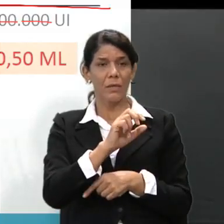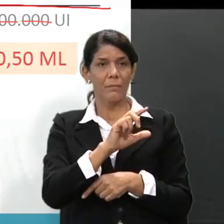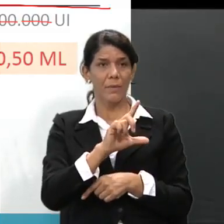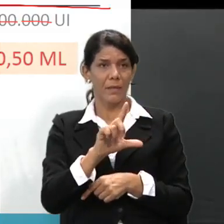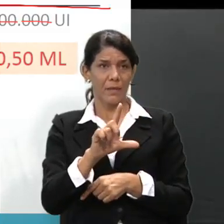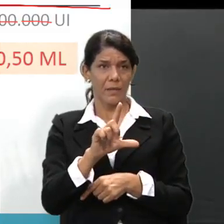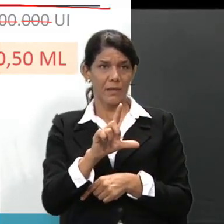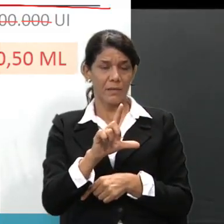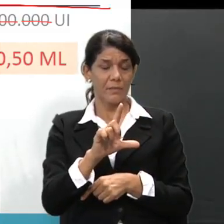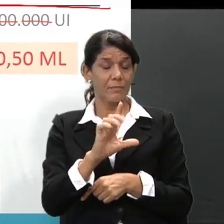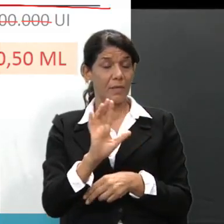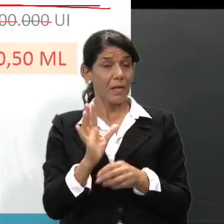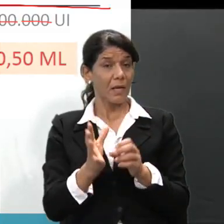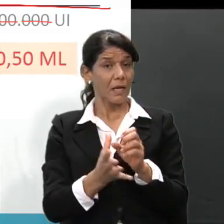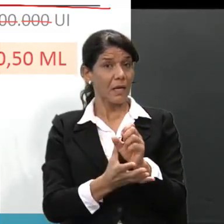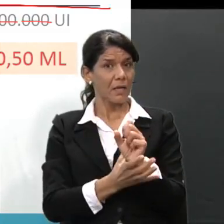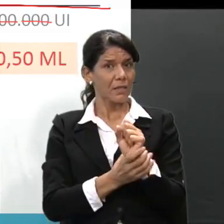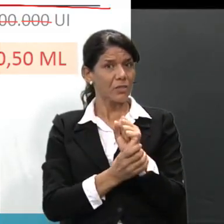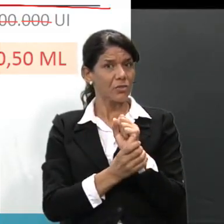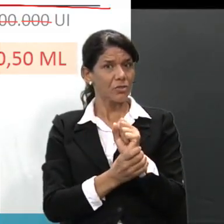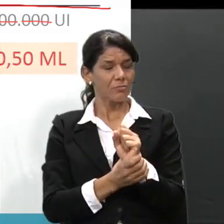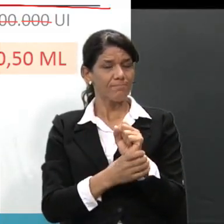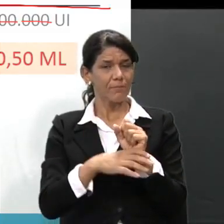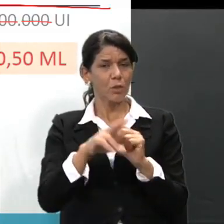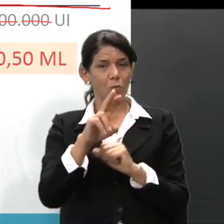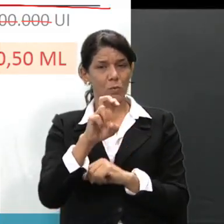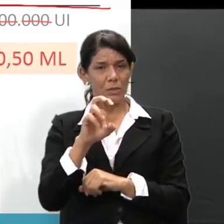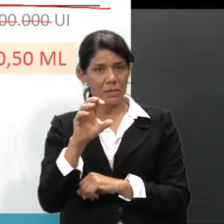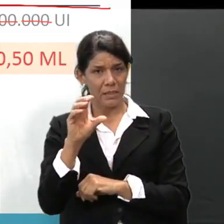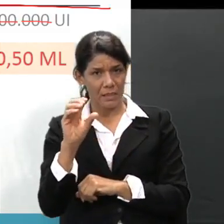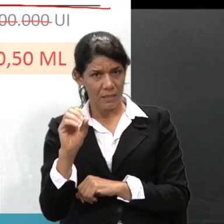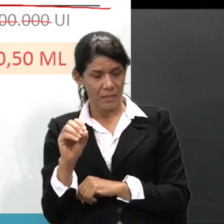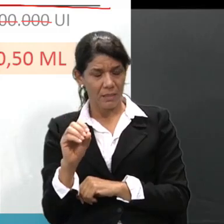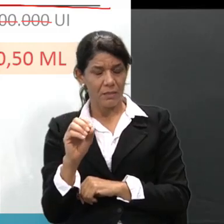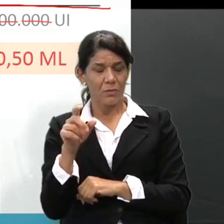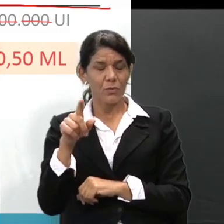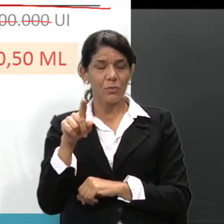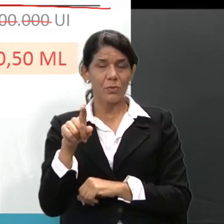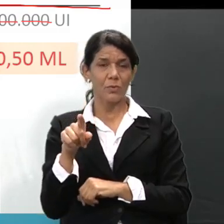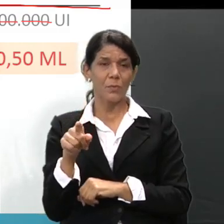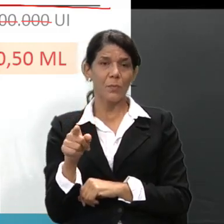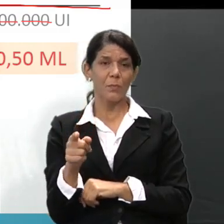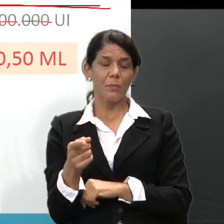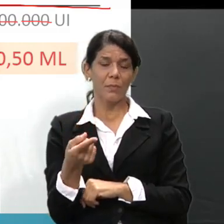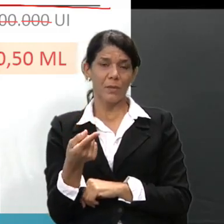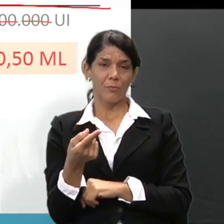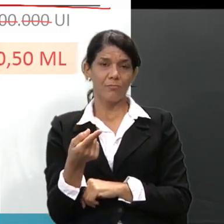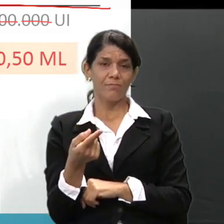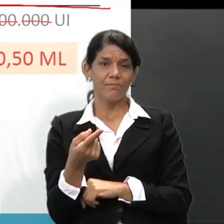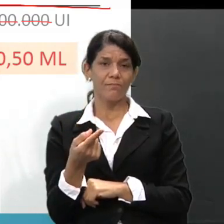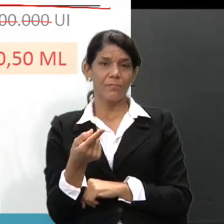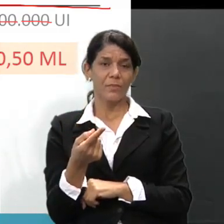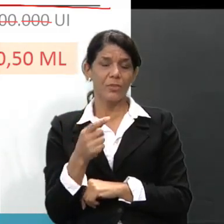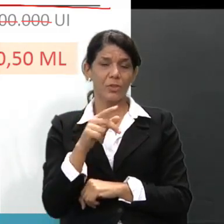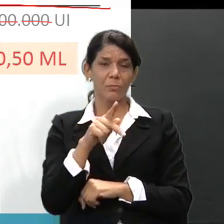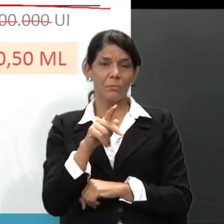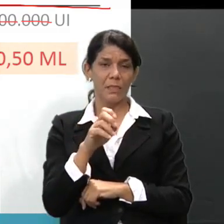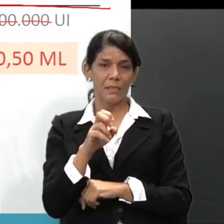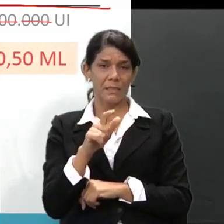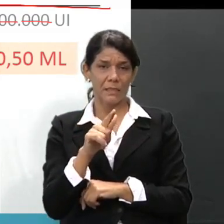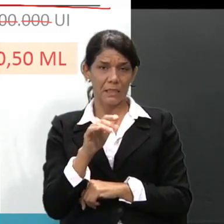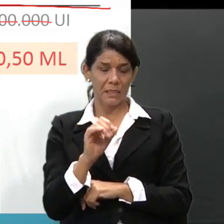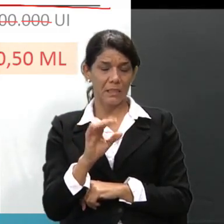para garantir as 500 mil unidades de